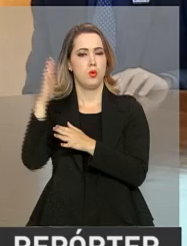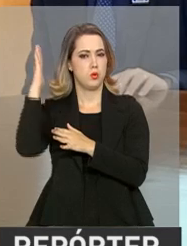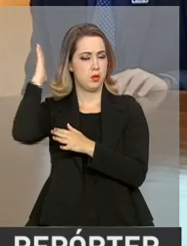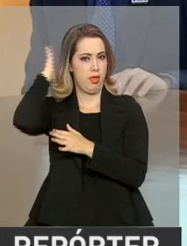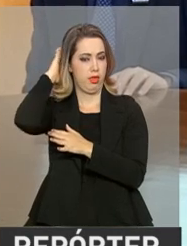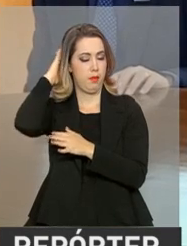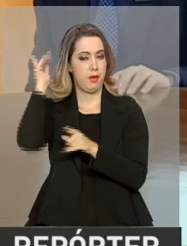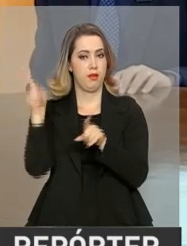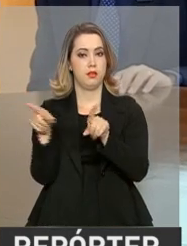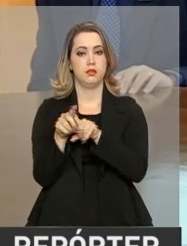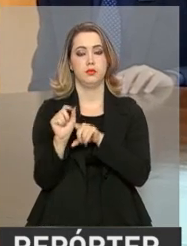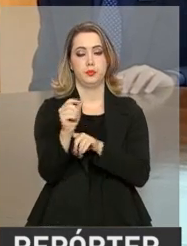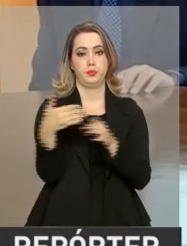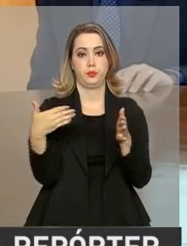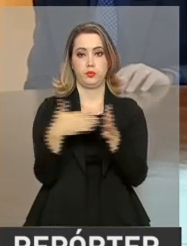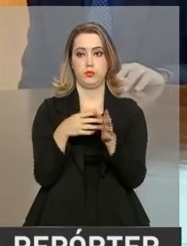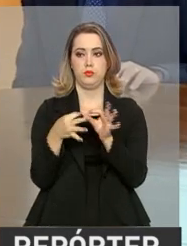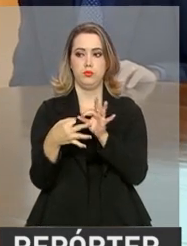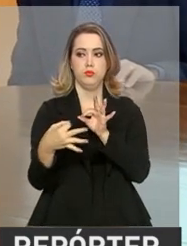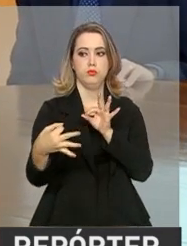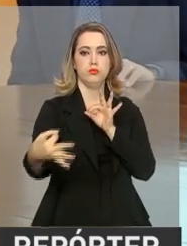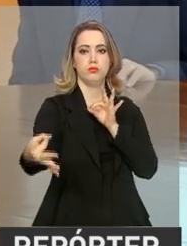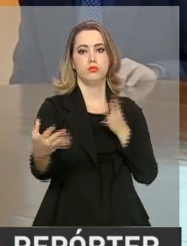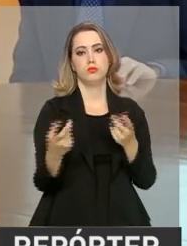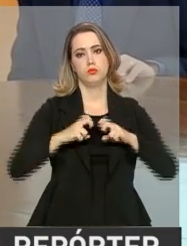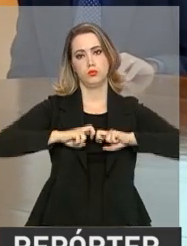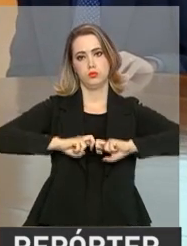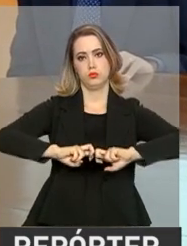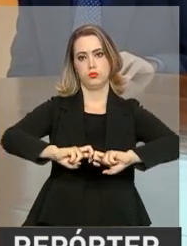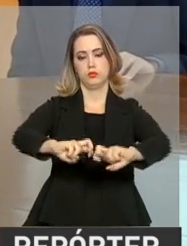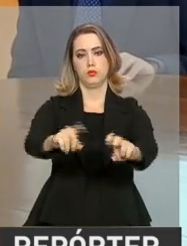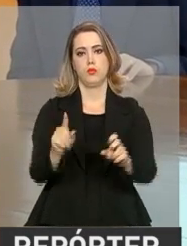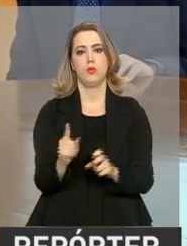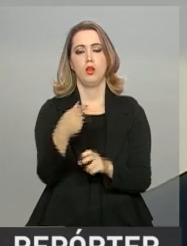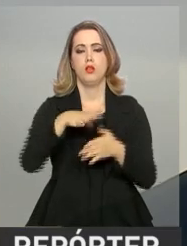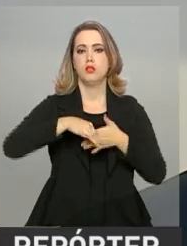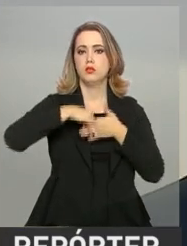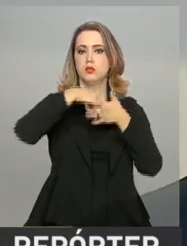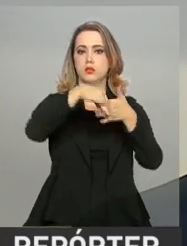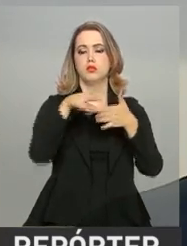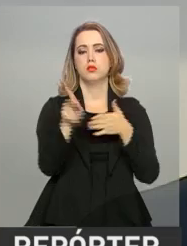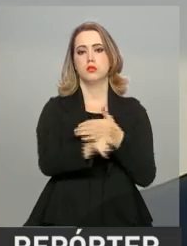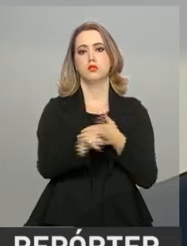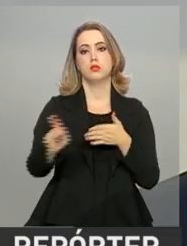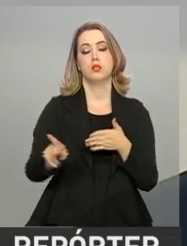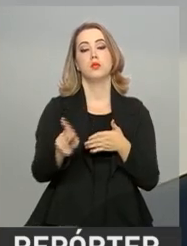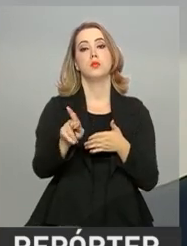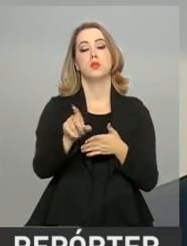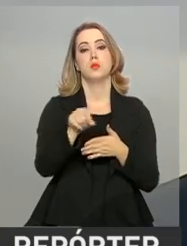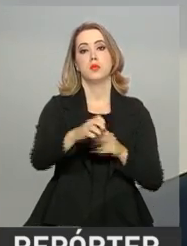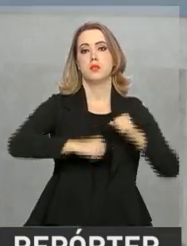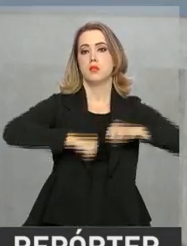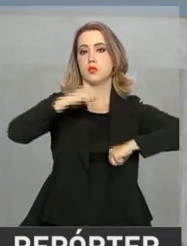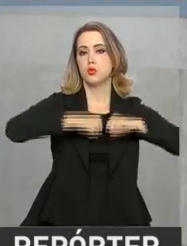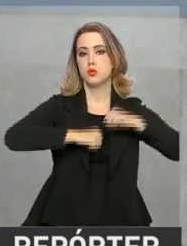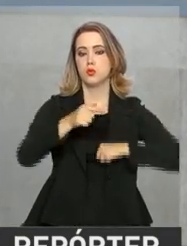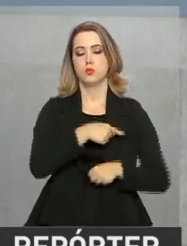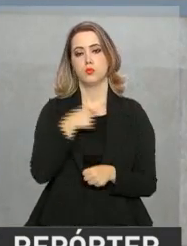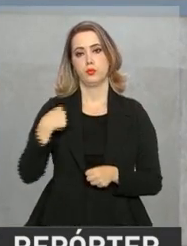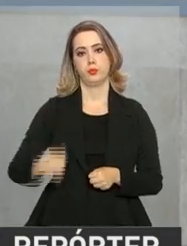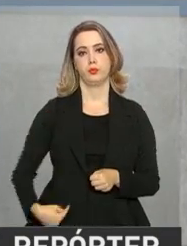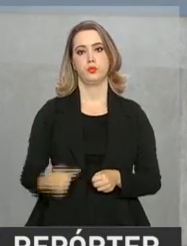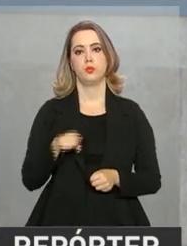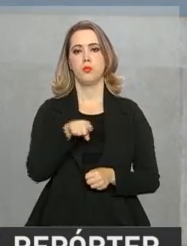grupo que participou da reunião é liderado pelo presidente da Confederação Nacional da Indústria da China. O ministro da